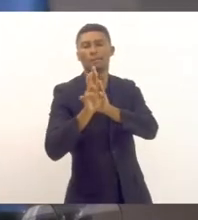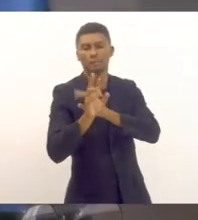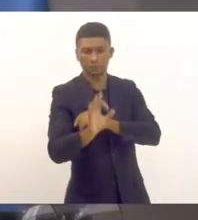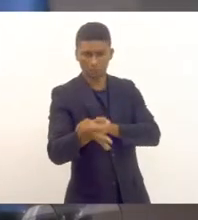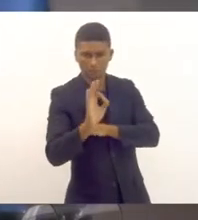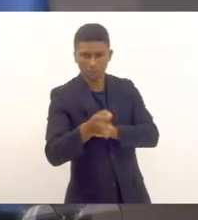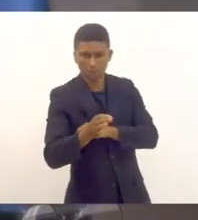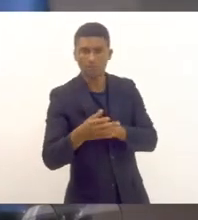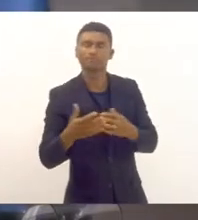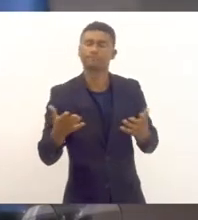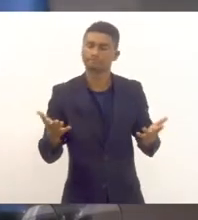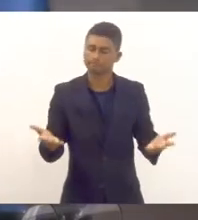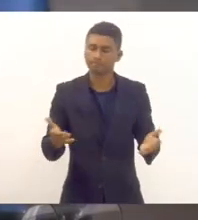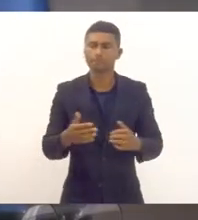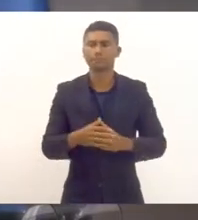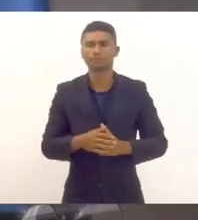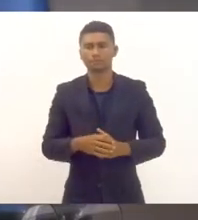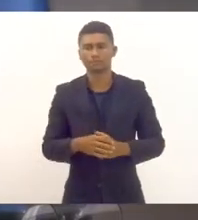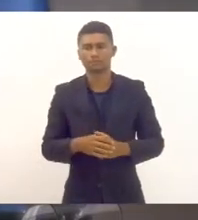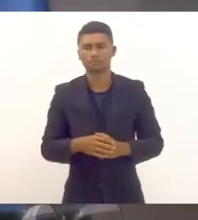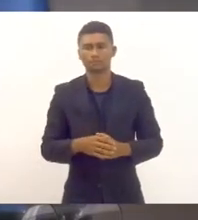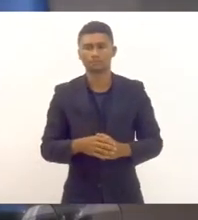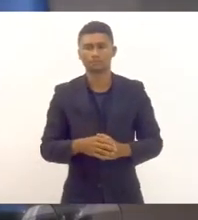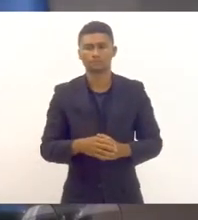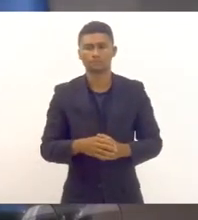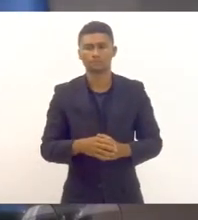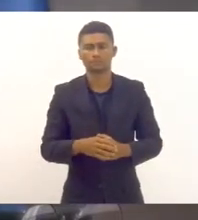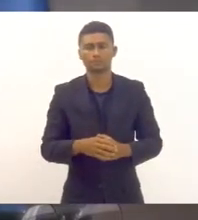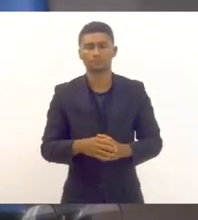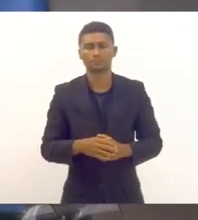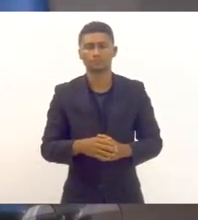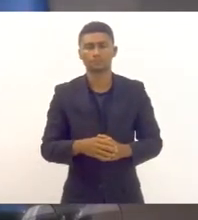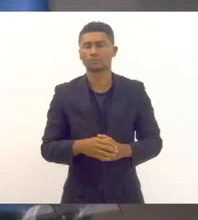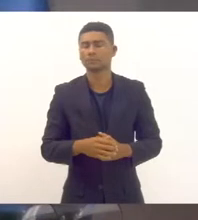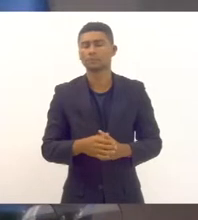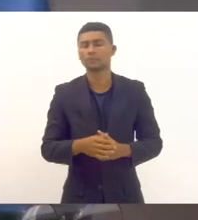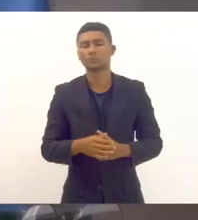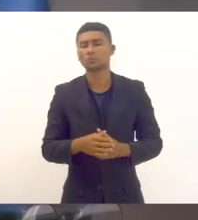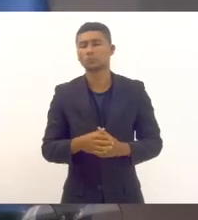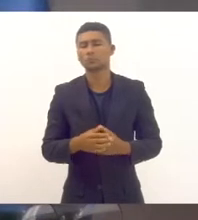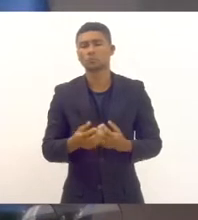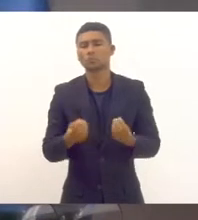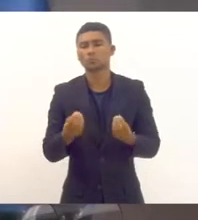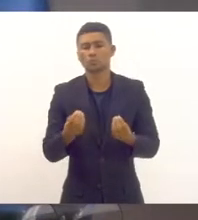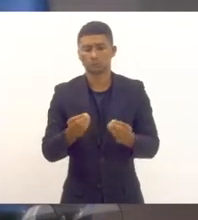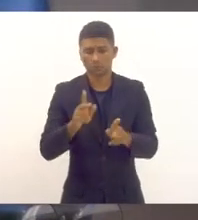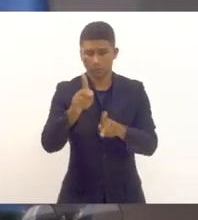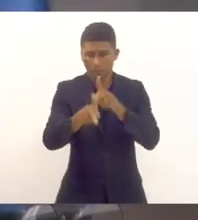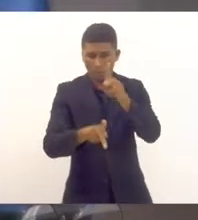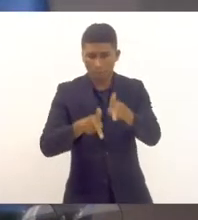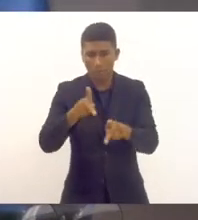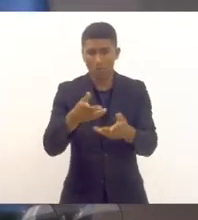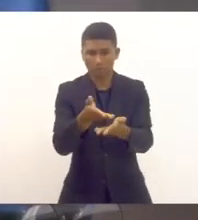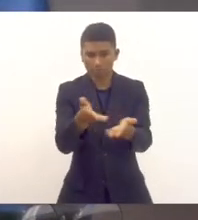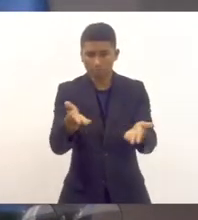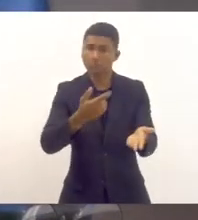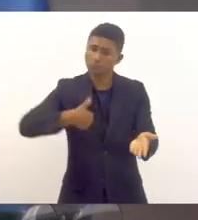gente, no final da história, a gente está falando aqui pela população. Porque na medida